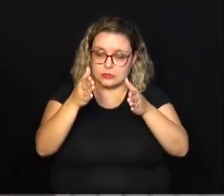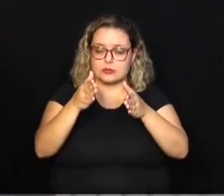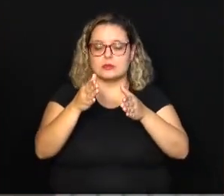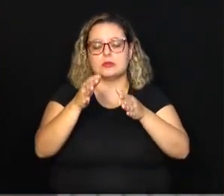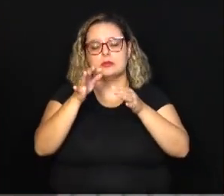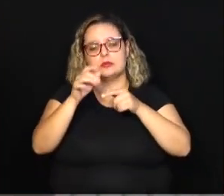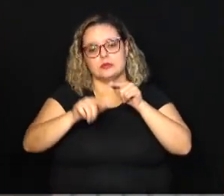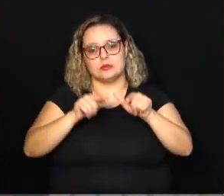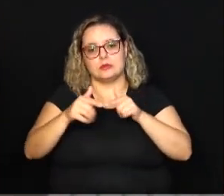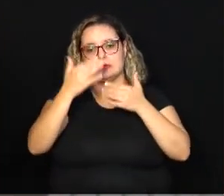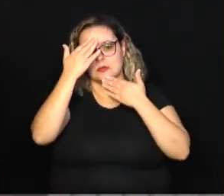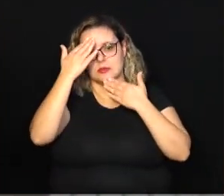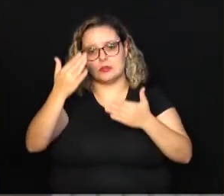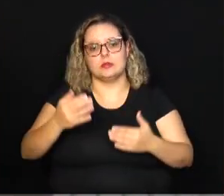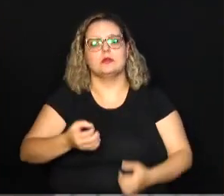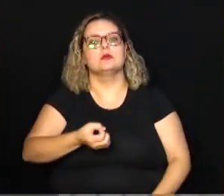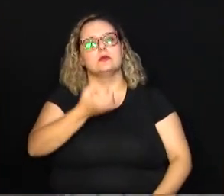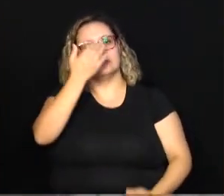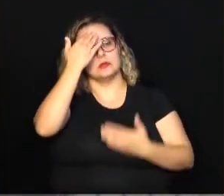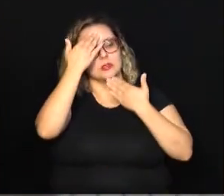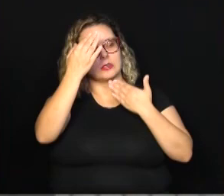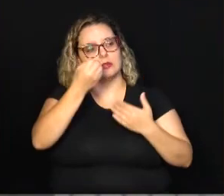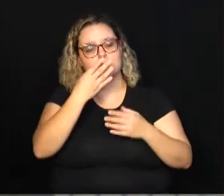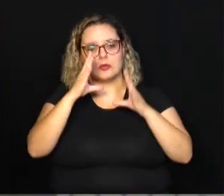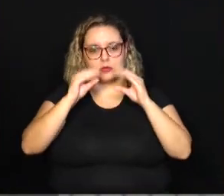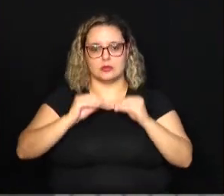Muito obrigado. Muito obrigado. Boa noite a todo mundo.